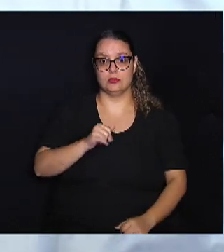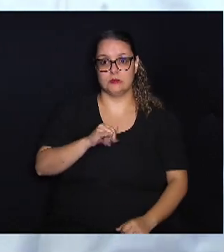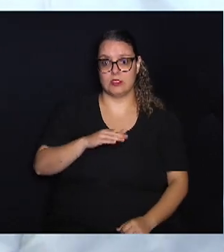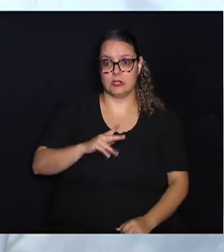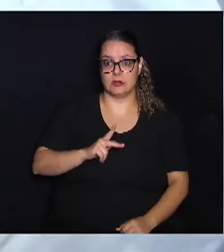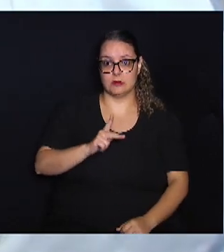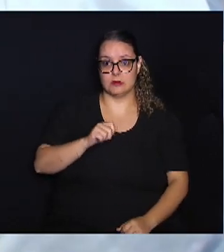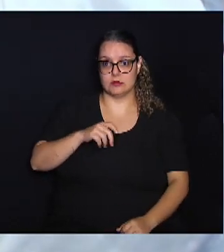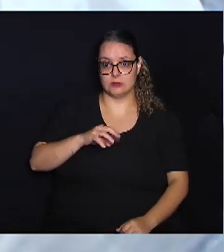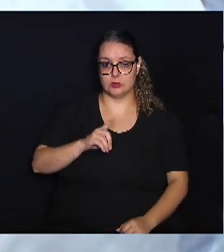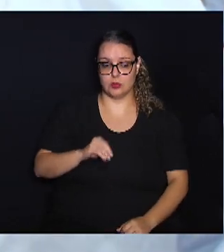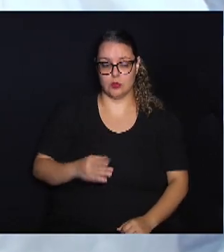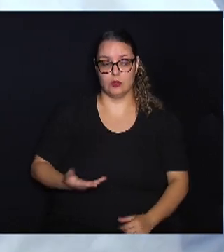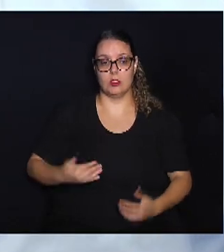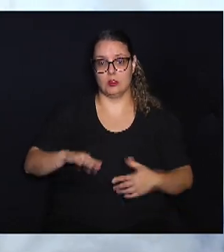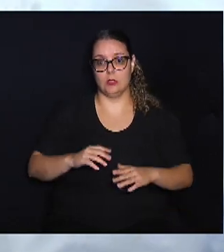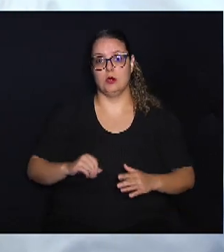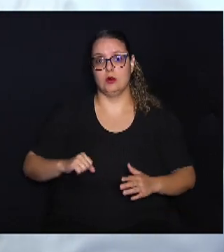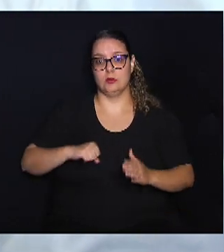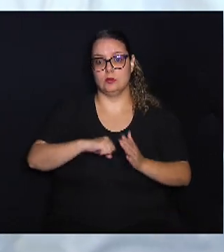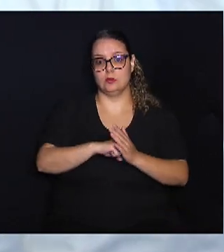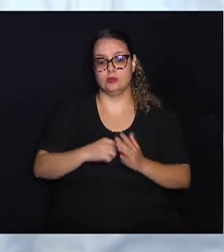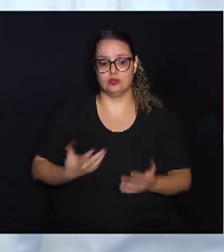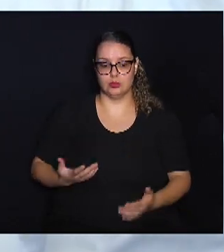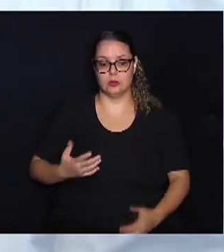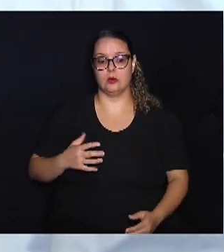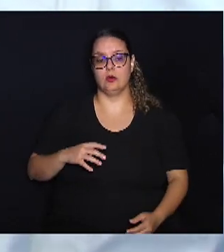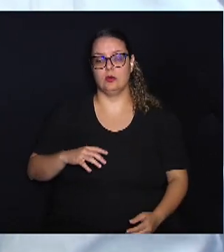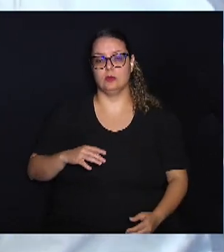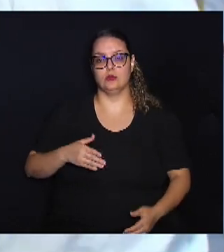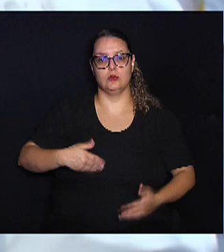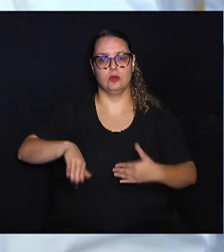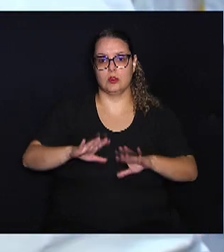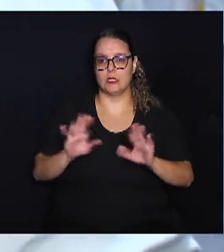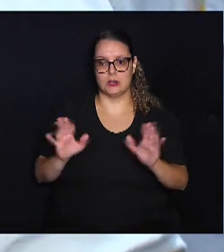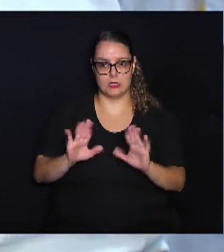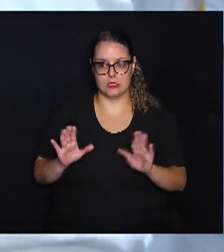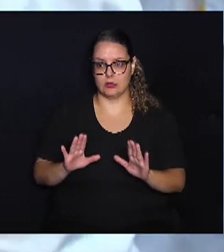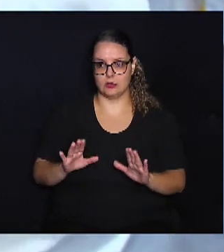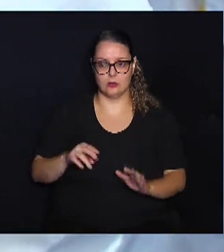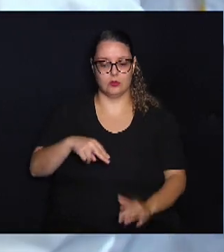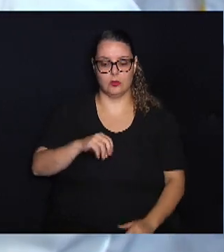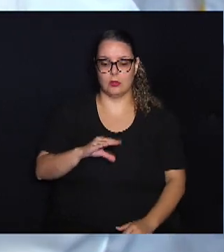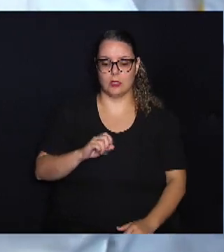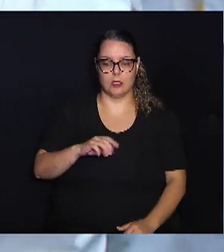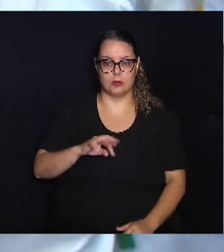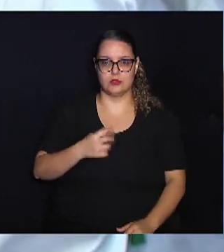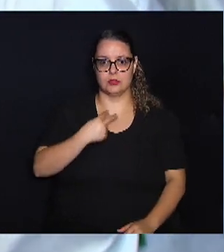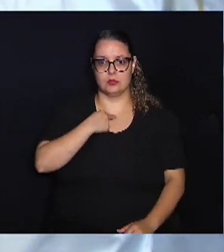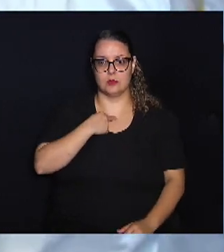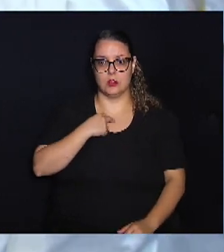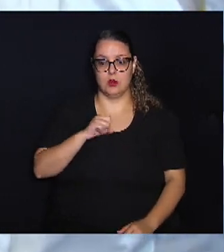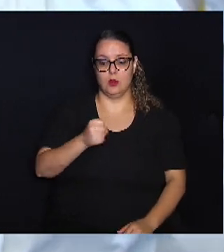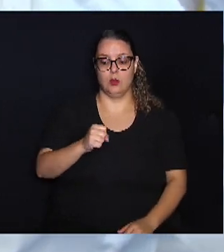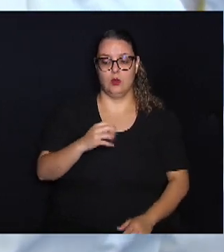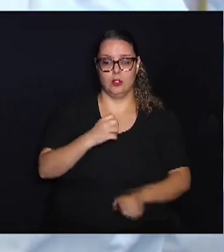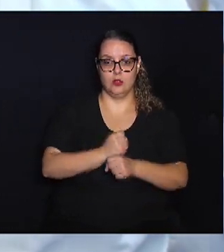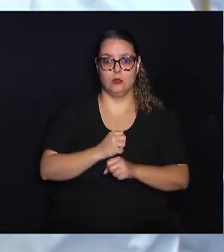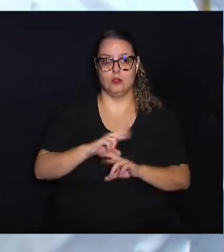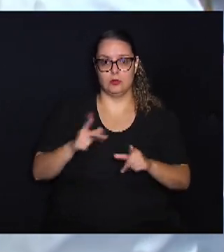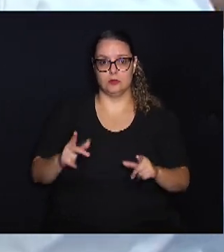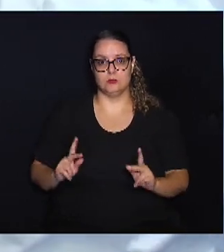se nocautear. No karatê não. E quem tiver com 8 pontos de diferença ganhou a